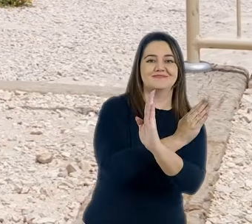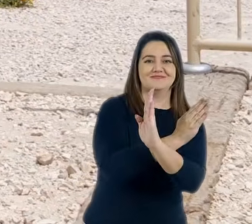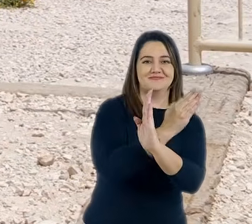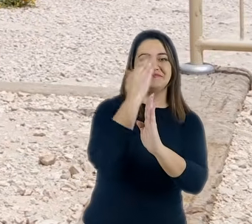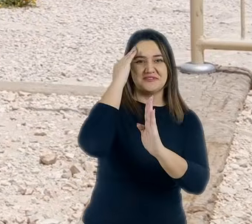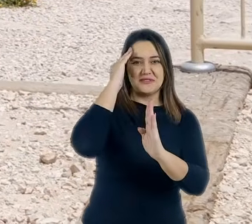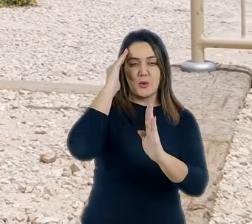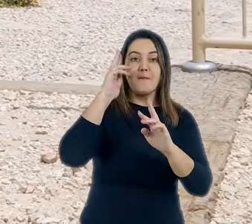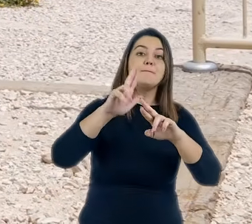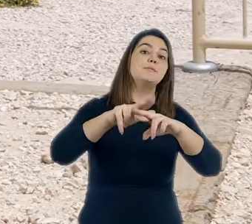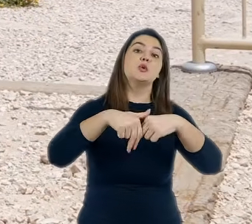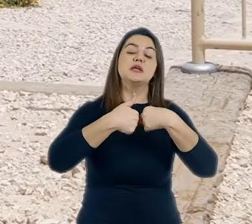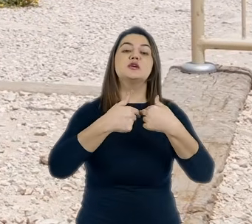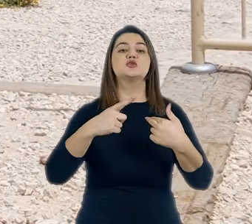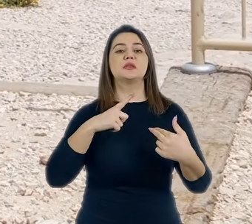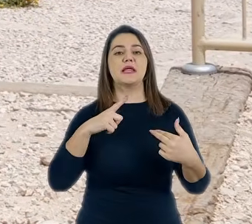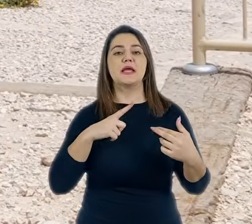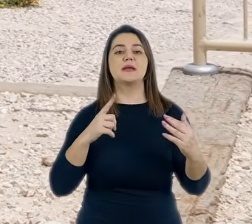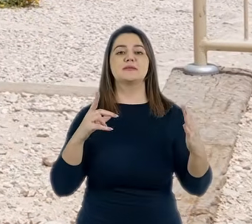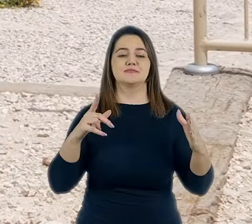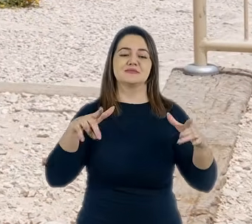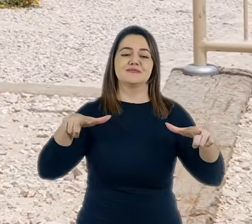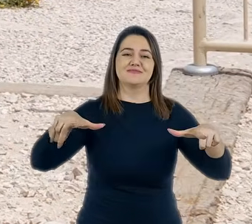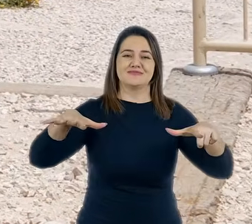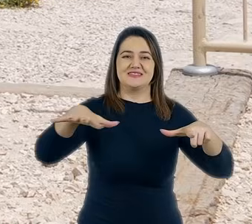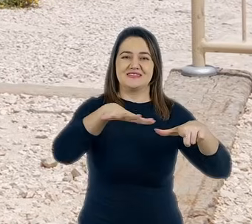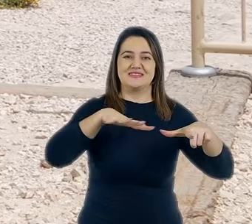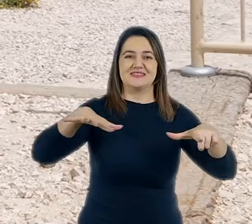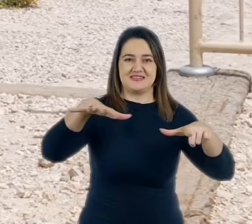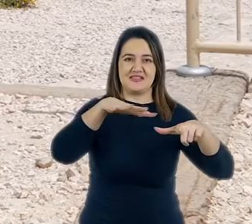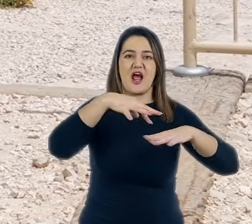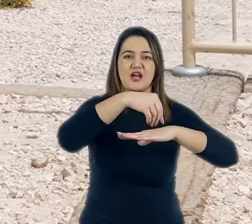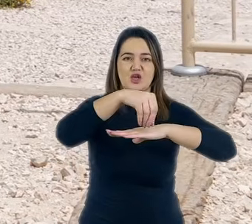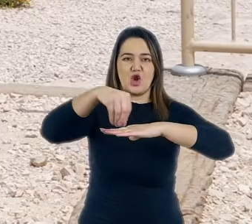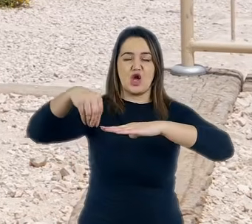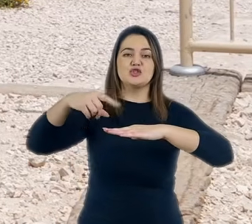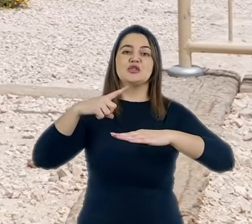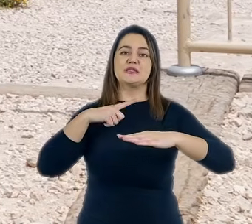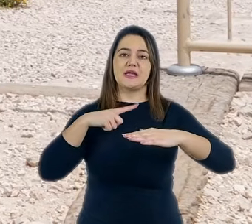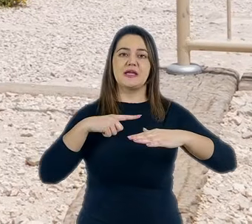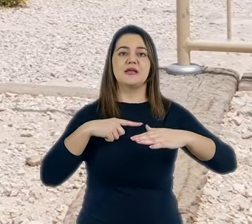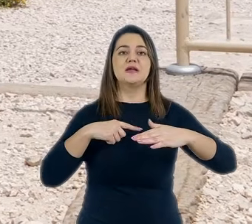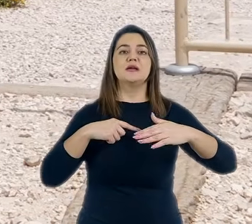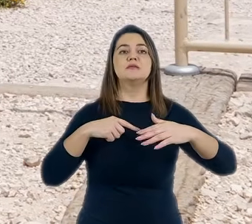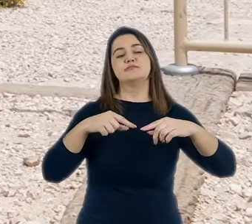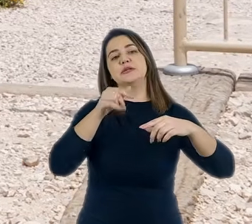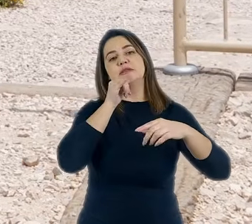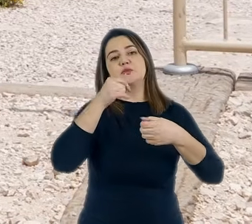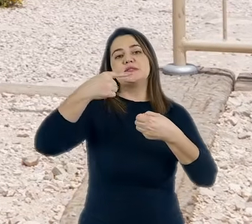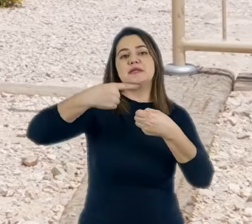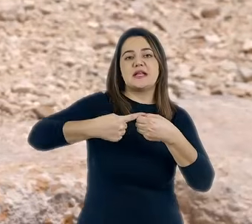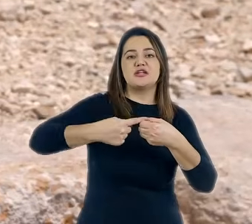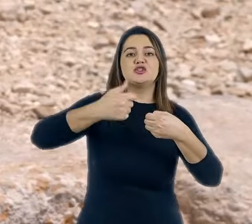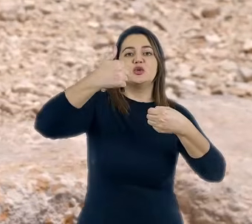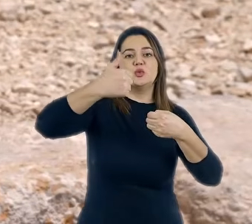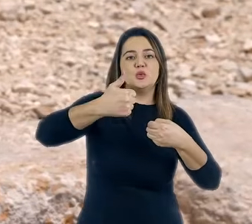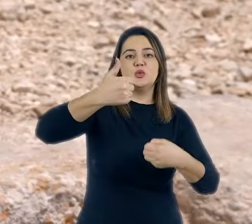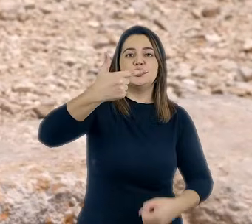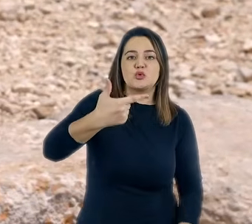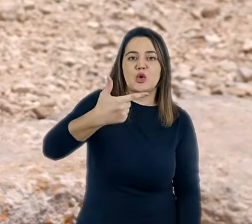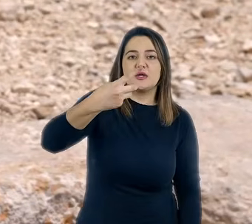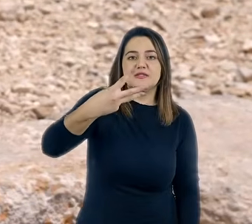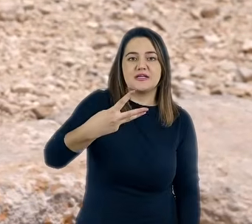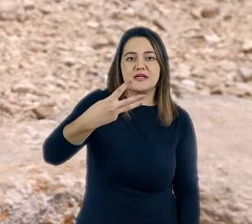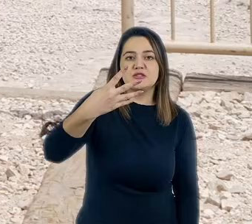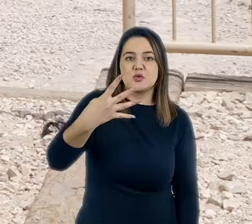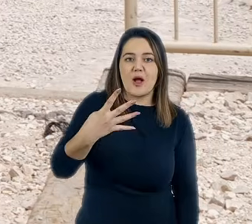datam muito o sítio arqueológico em Laquis 1, 2, 3, 4, 5 e 6. 6